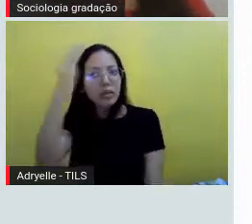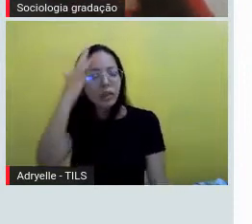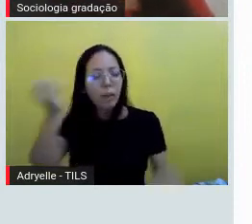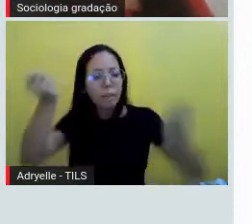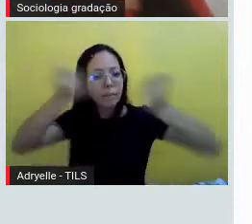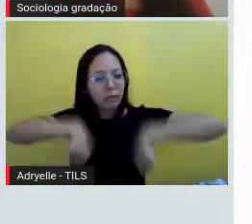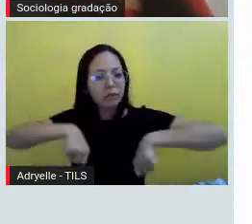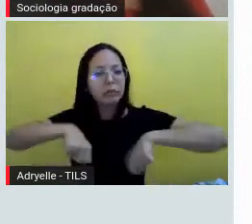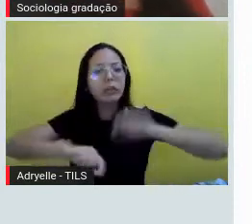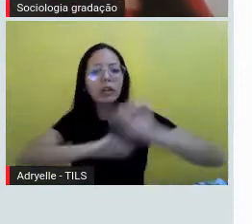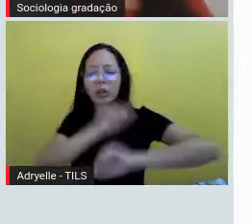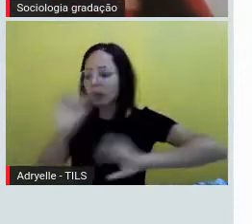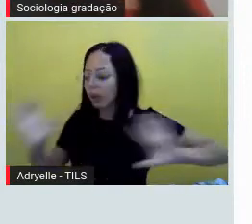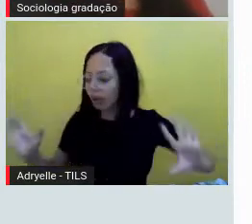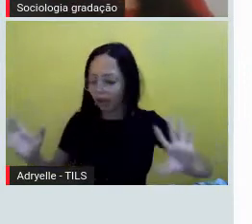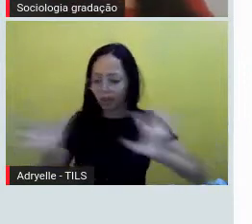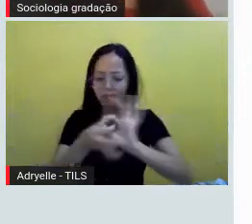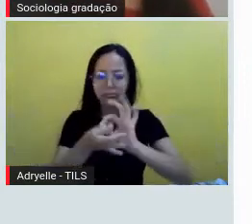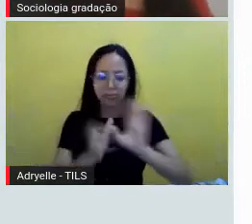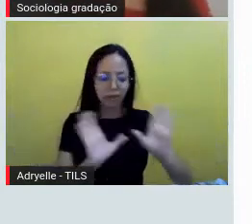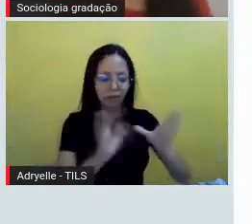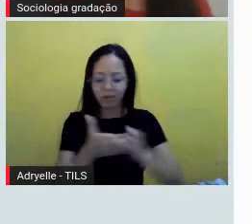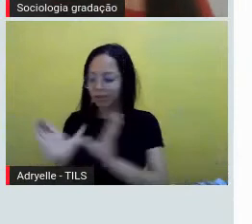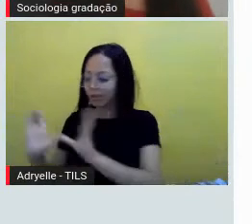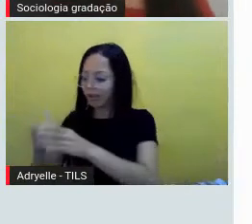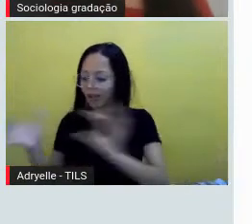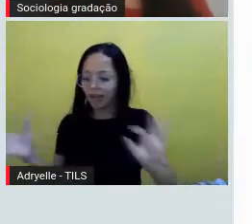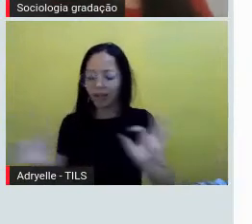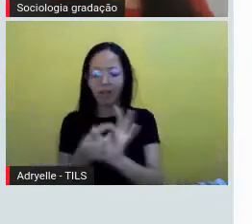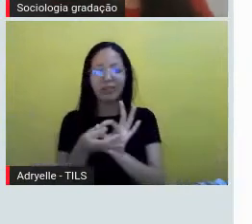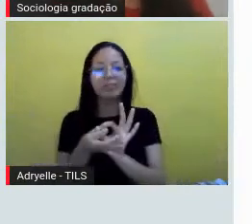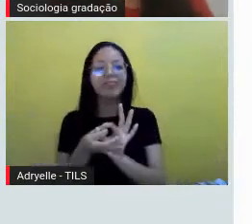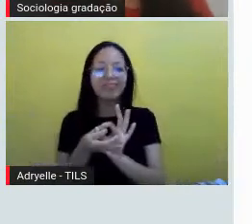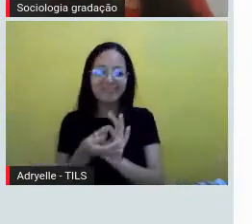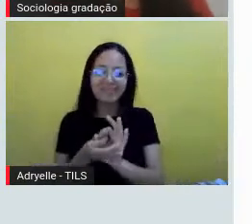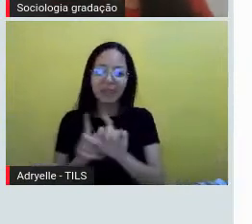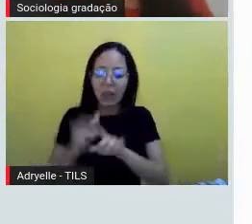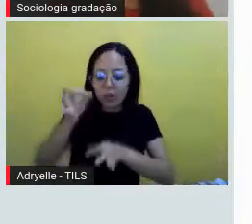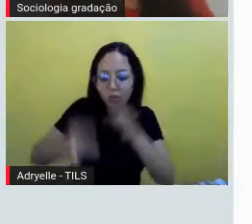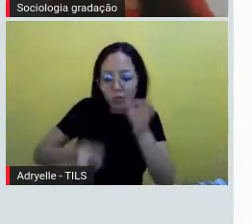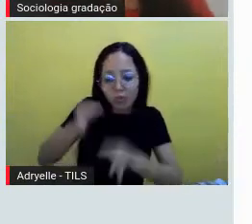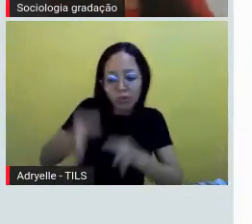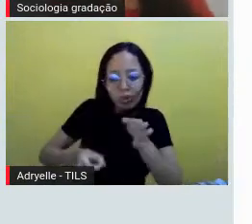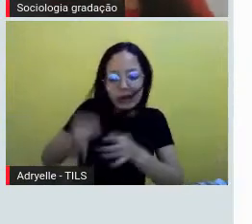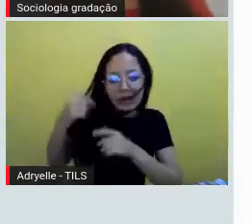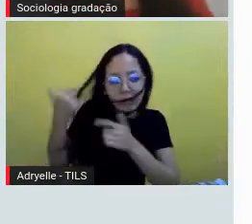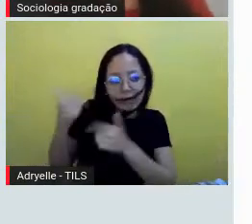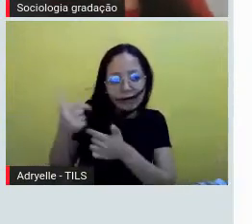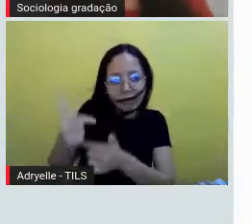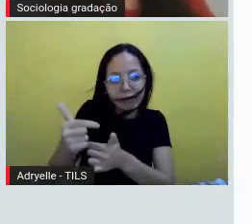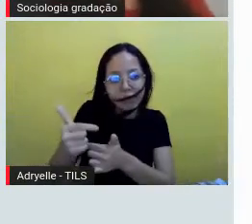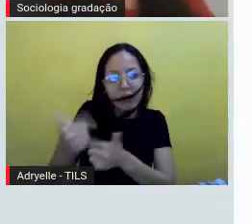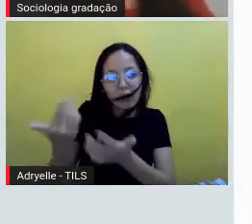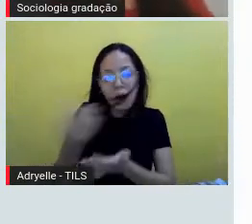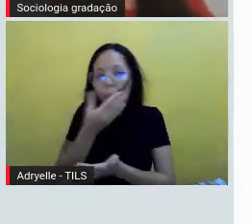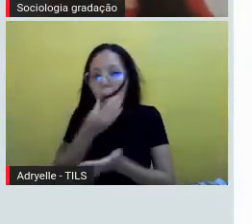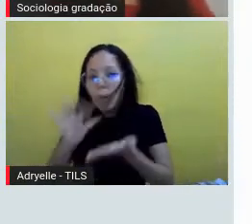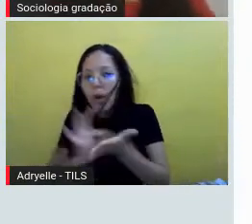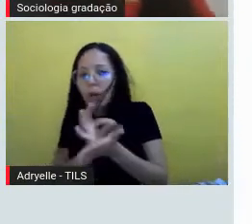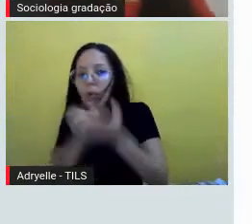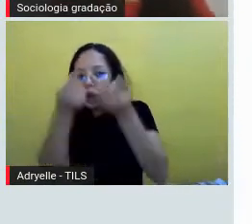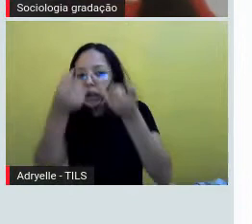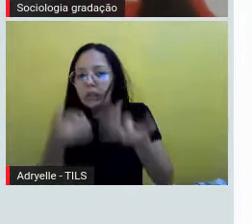uma harmonização entre as mesmas, com a justiça policlássica. Então, Saint-Simon acreditava que nesse